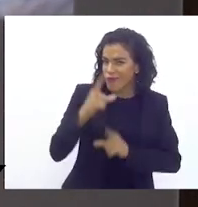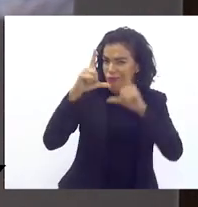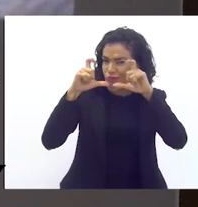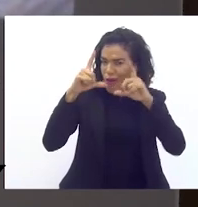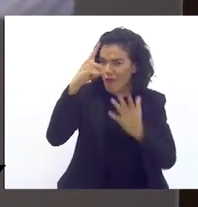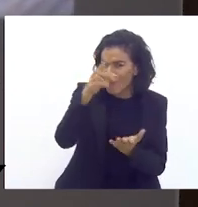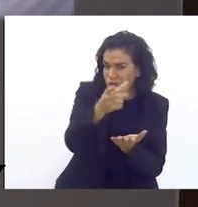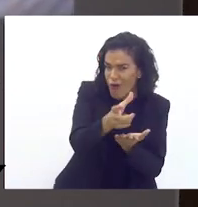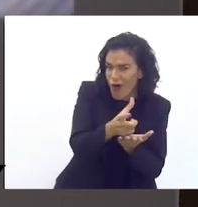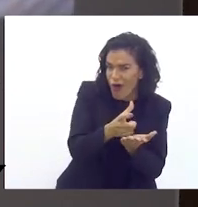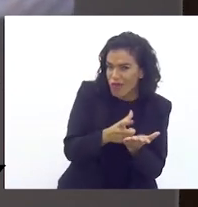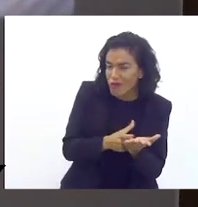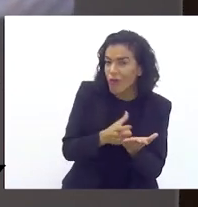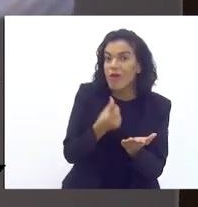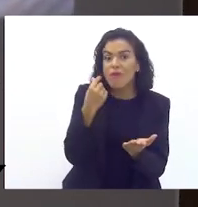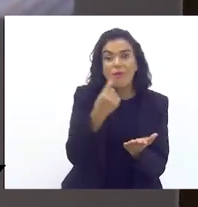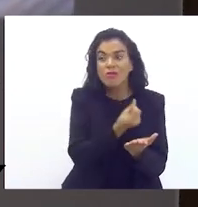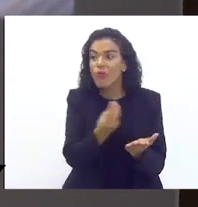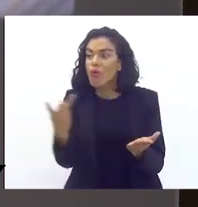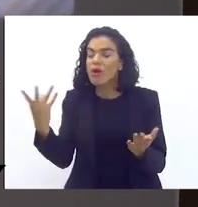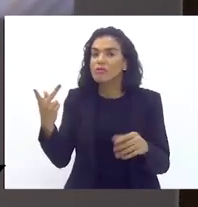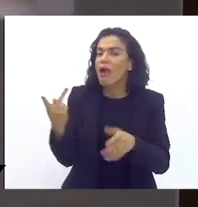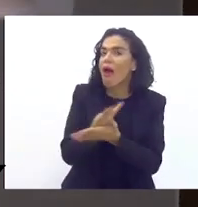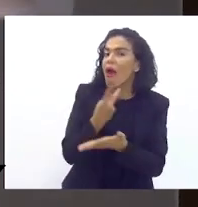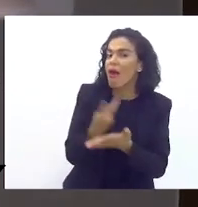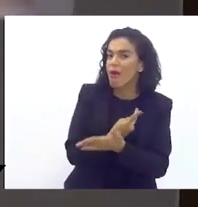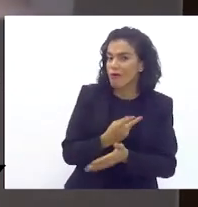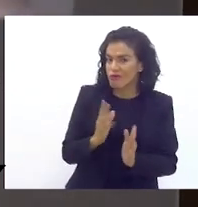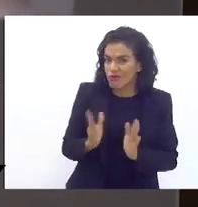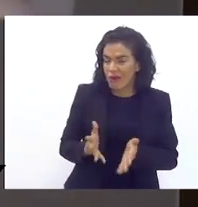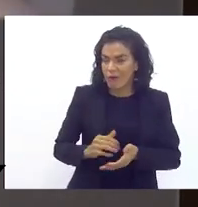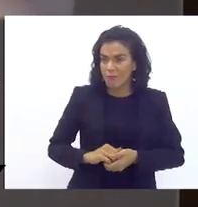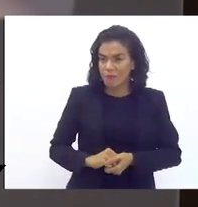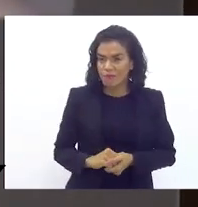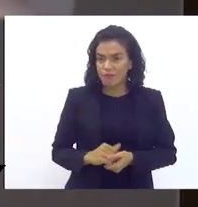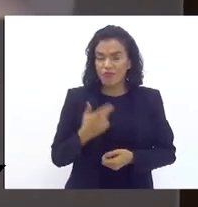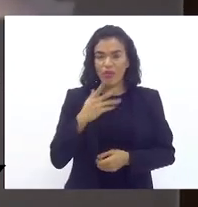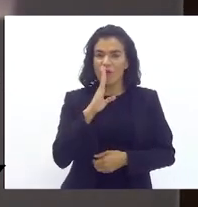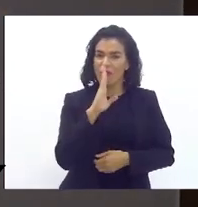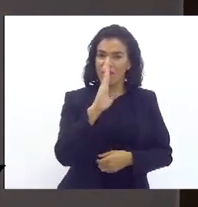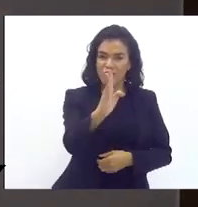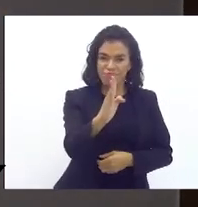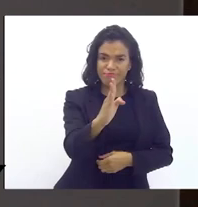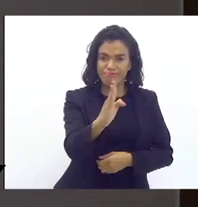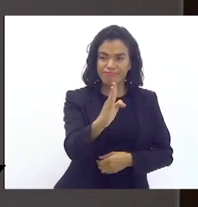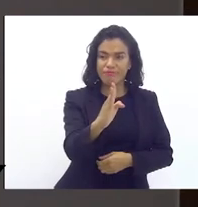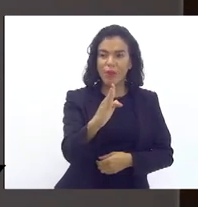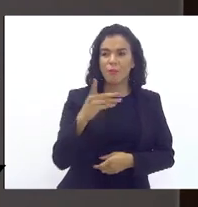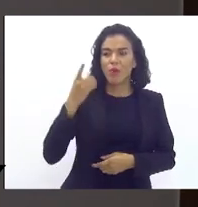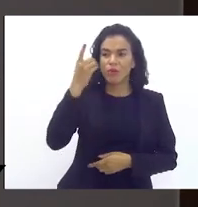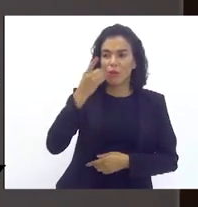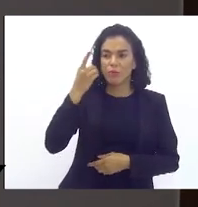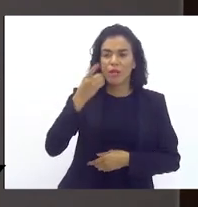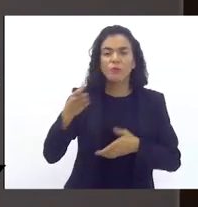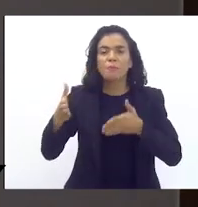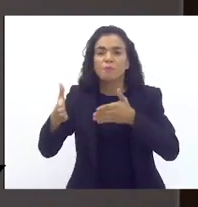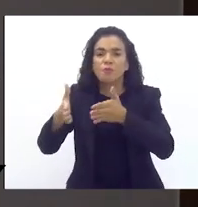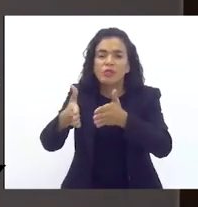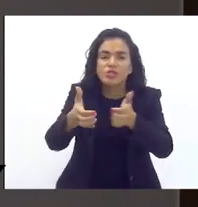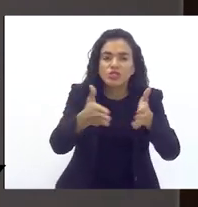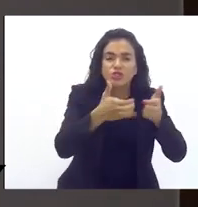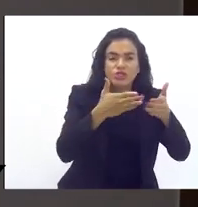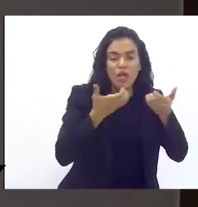infelizmente já foram cometidos por conta disso e hoje eu vim falar diretamente aos parlamentares para pedir para eles